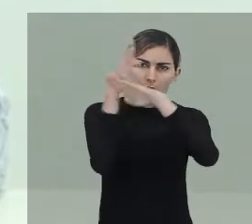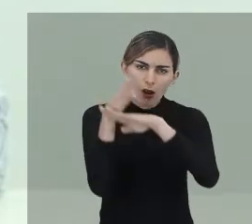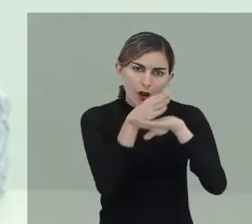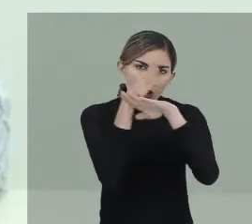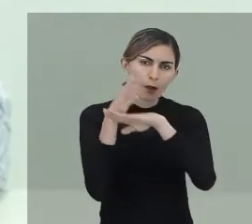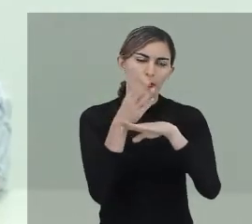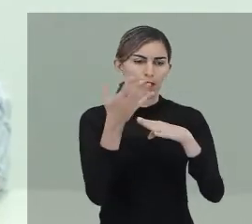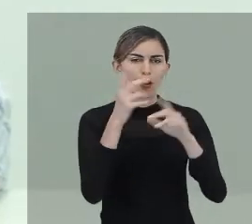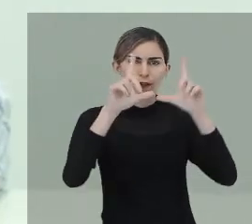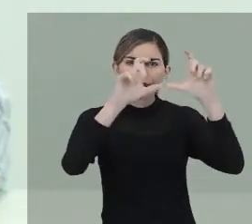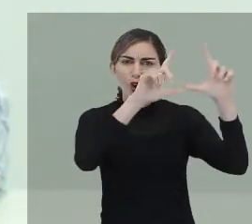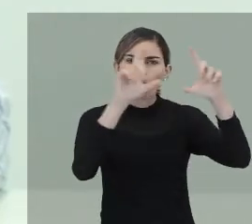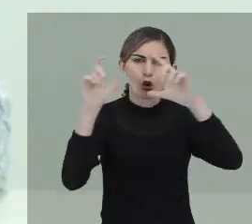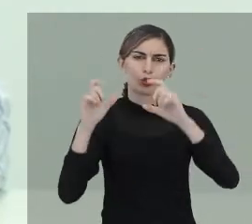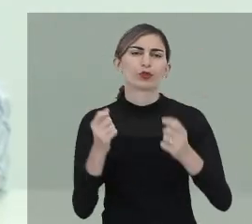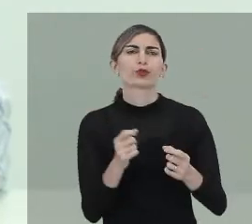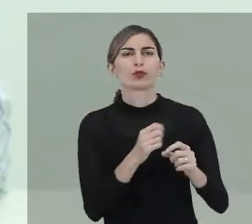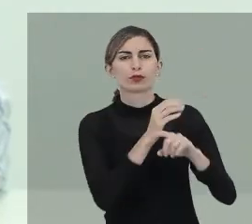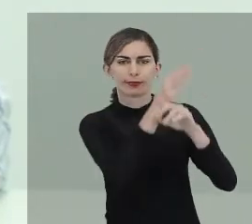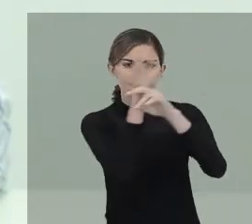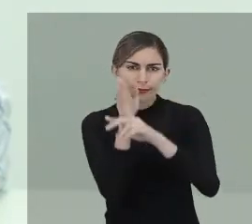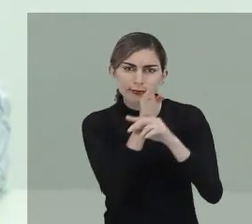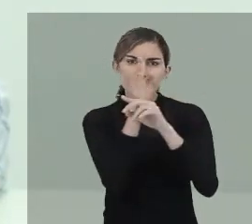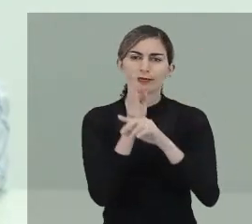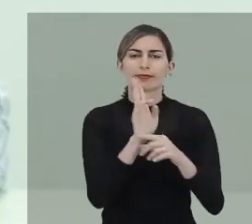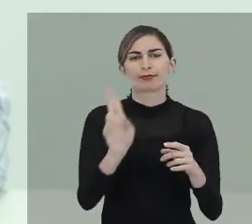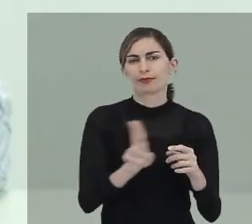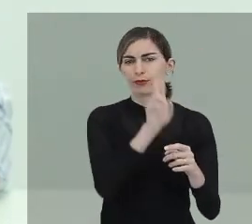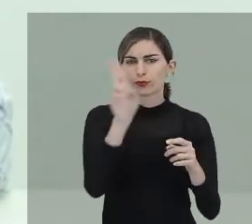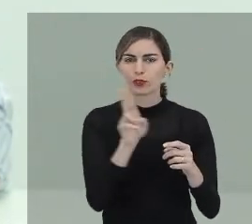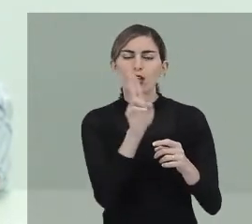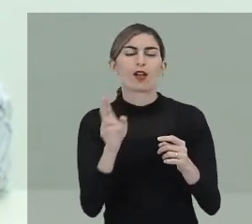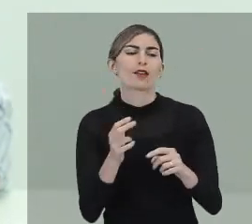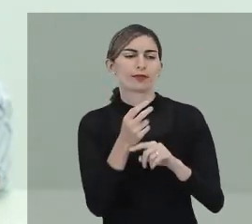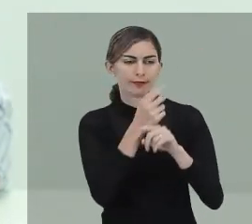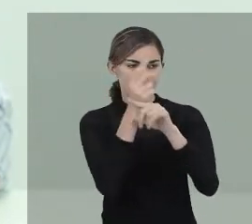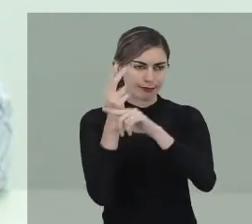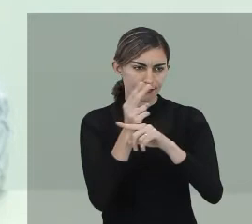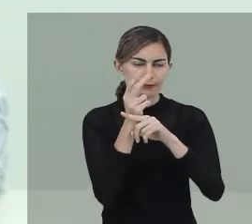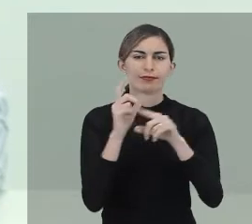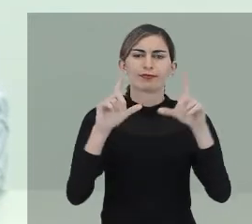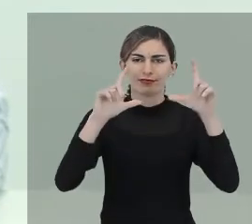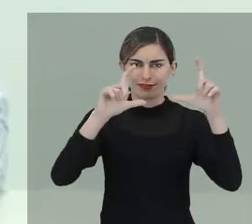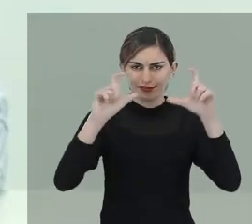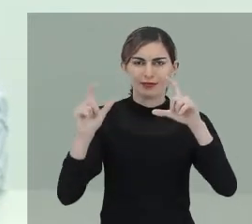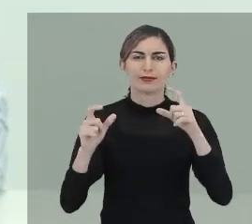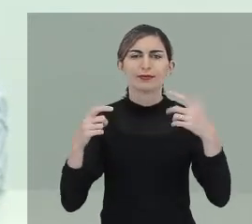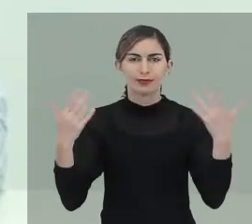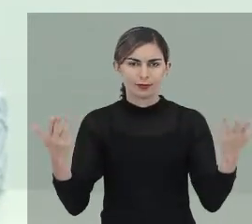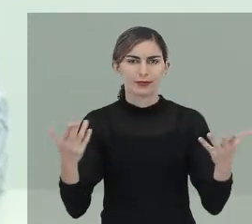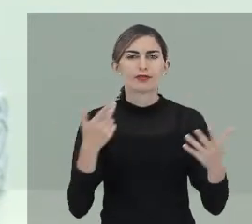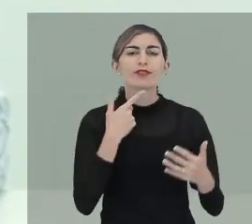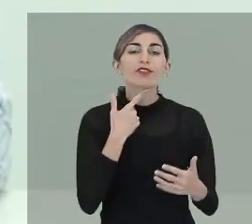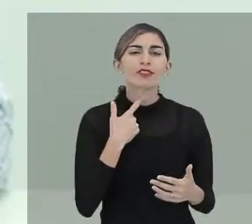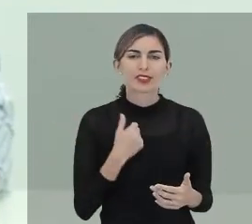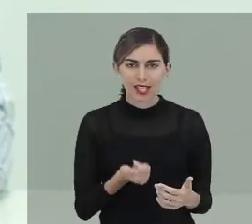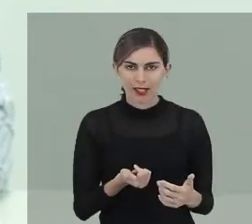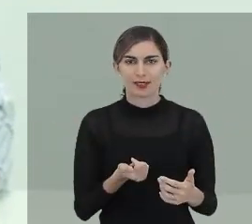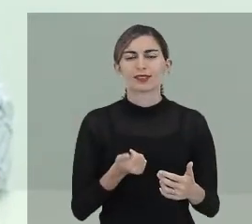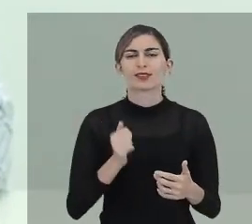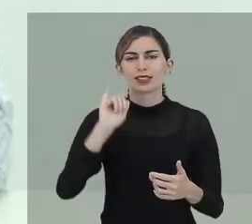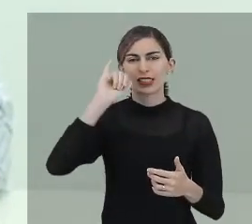câmera do seu dispositivo, de obter a localização do usuário. Então, Intent significa intenção.